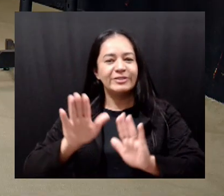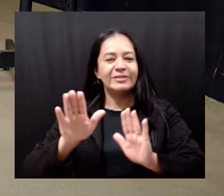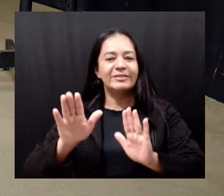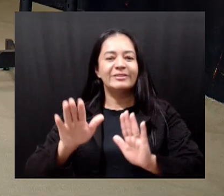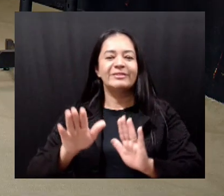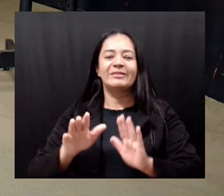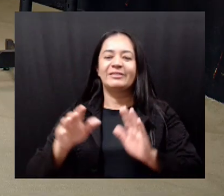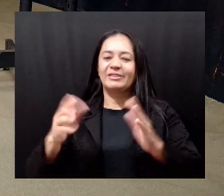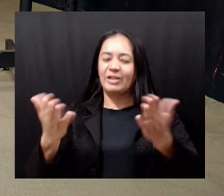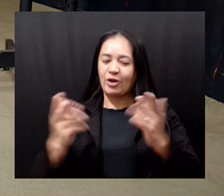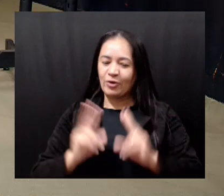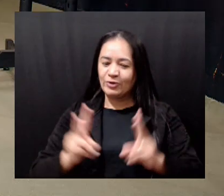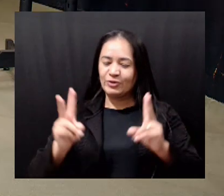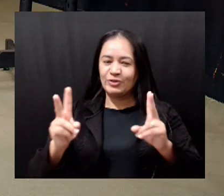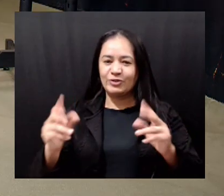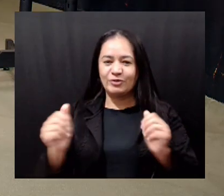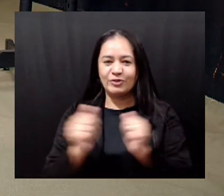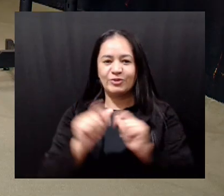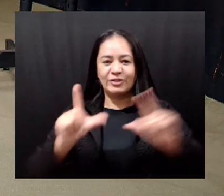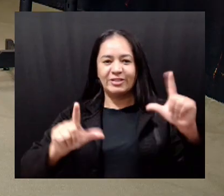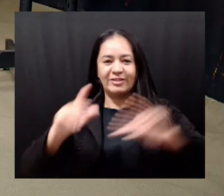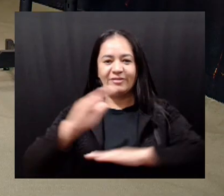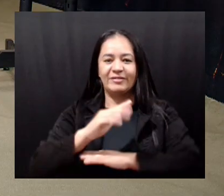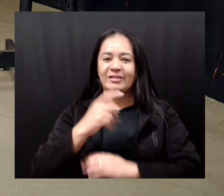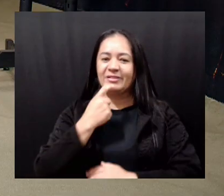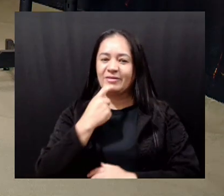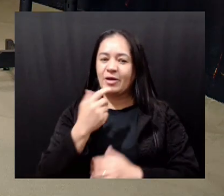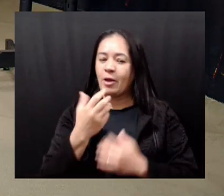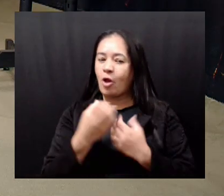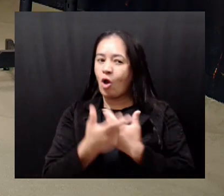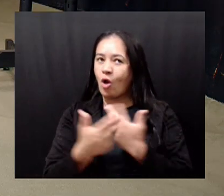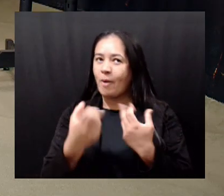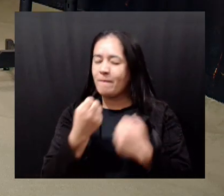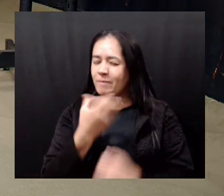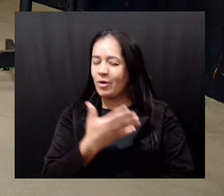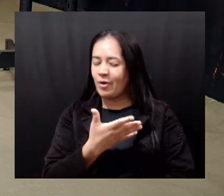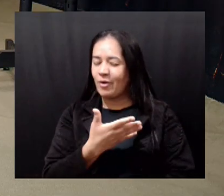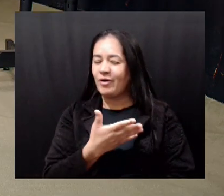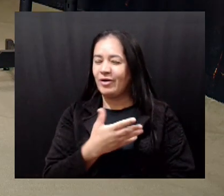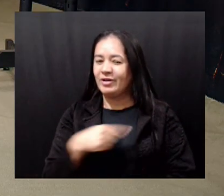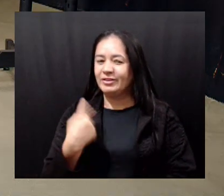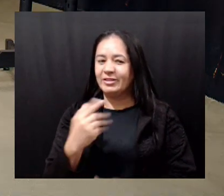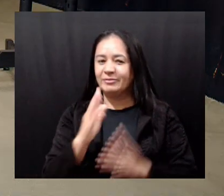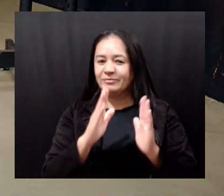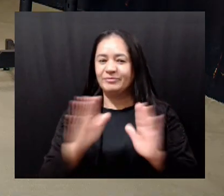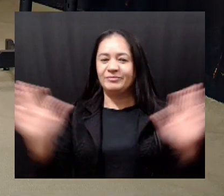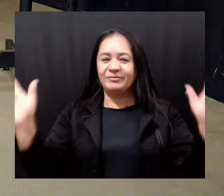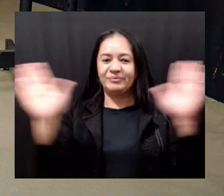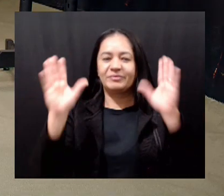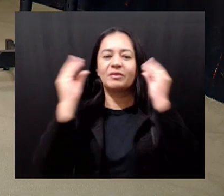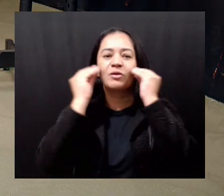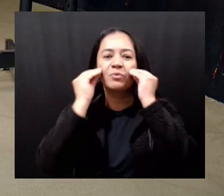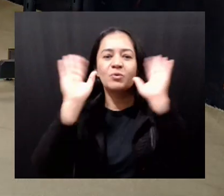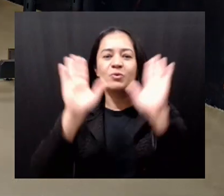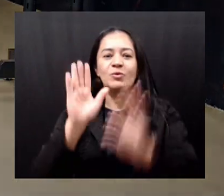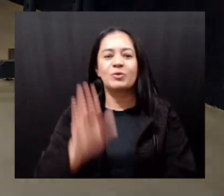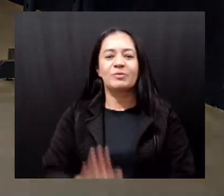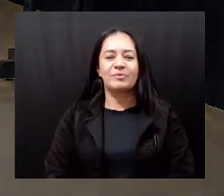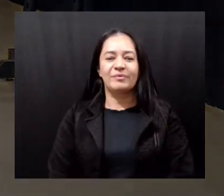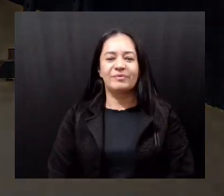aqui na TV Câmara Campinas. Tem coisa boa rolando para você na nossa programação. Valeu, beijo grande. Até amanhã. Se cuida.